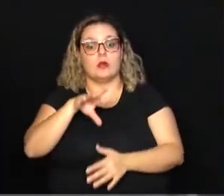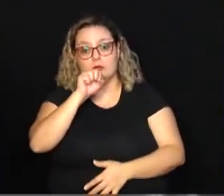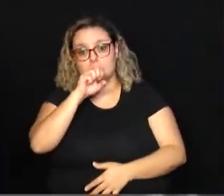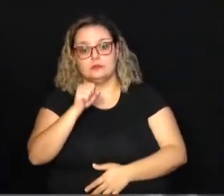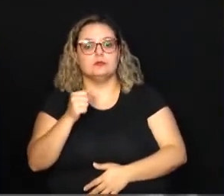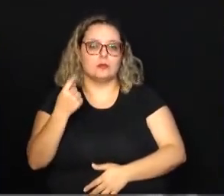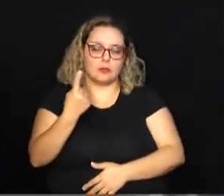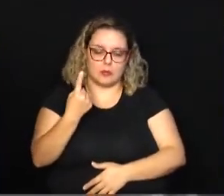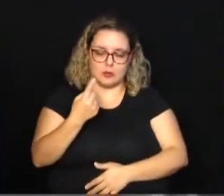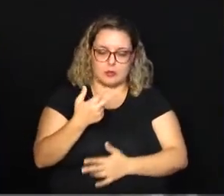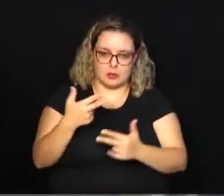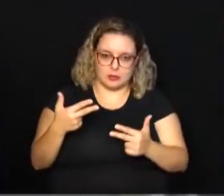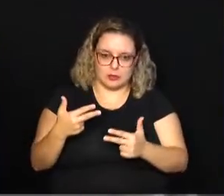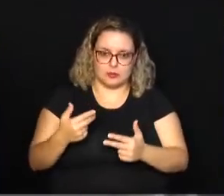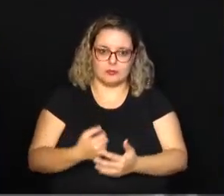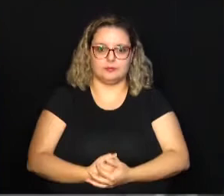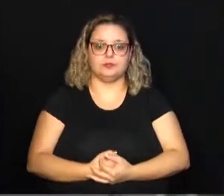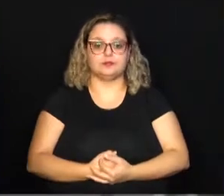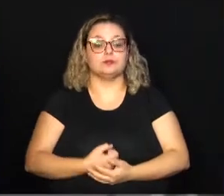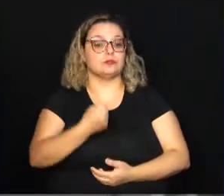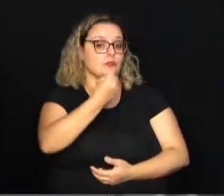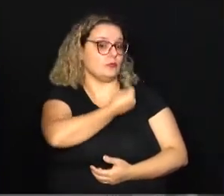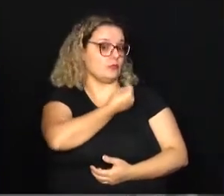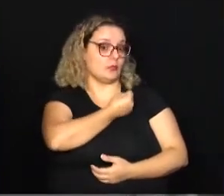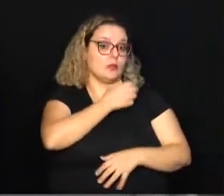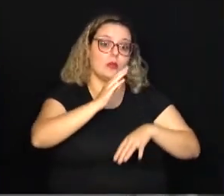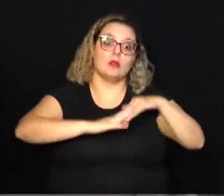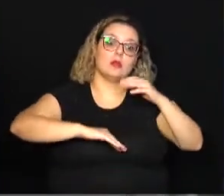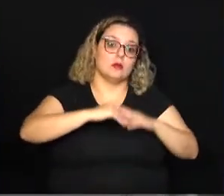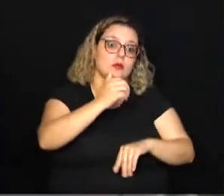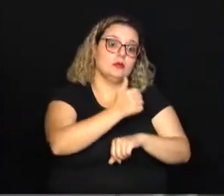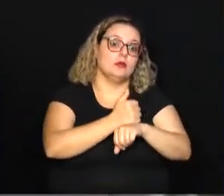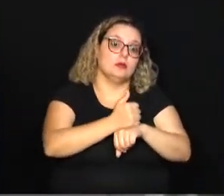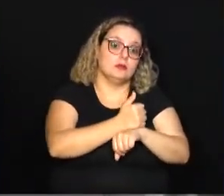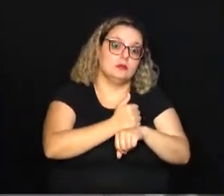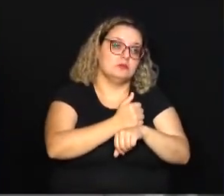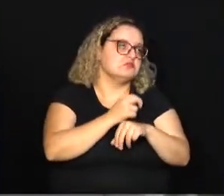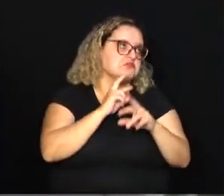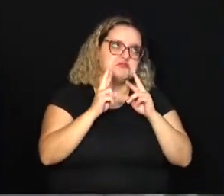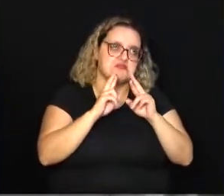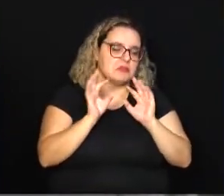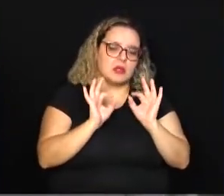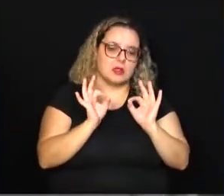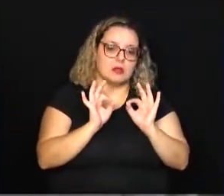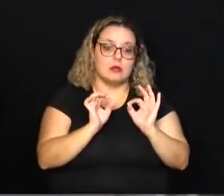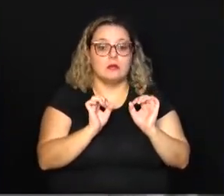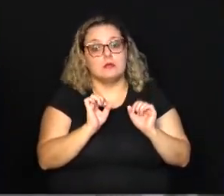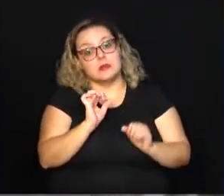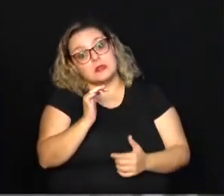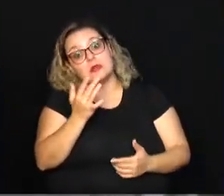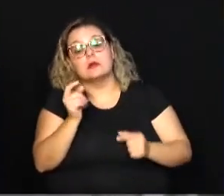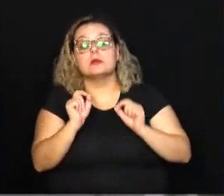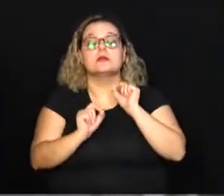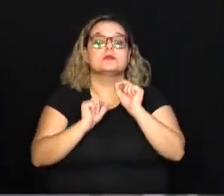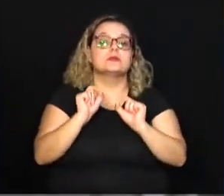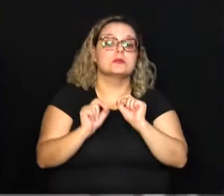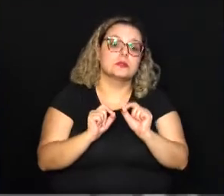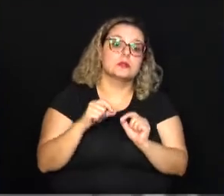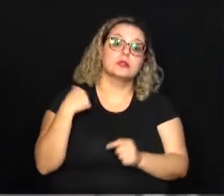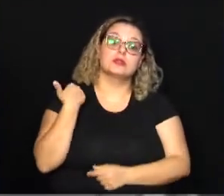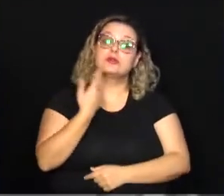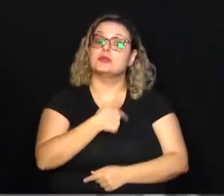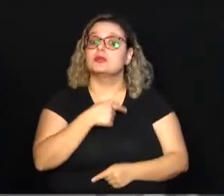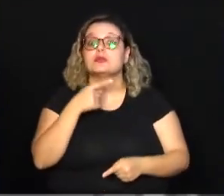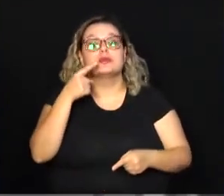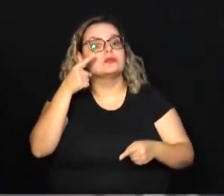ponto. Número de profissionais, também não vai nenhuma reclamação, mas acontece o seguinte, nós estamos proibidos